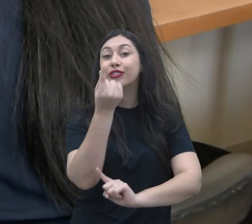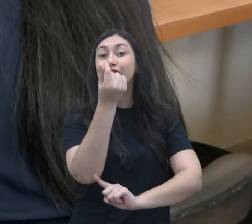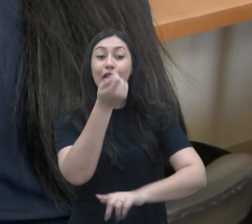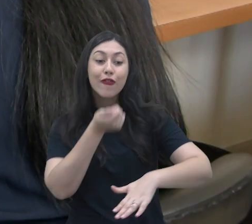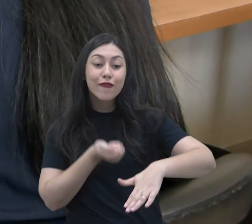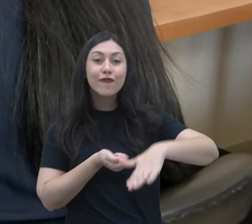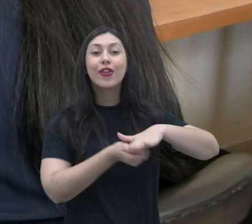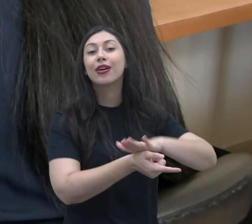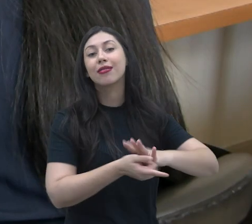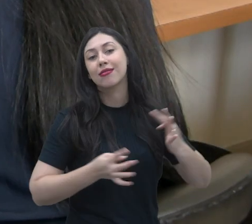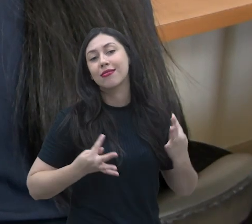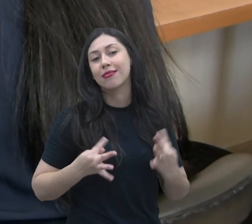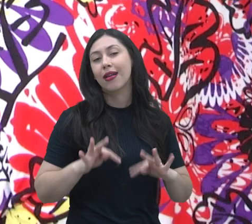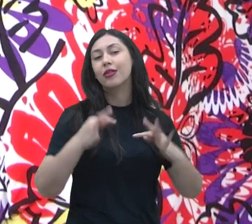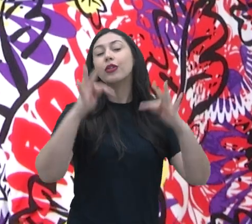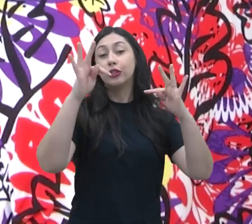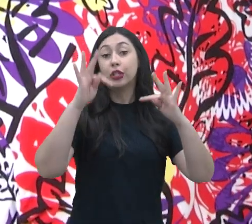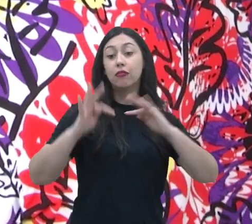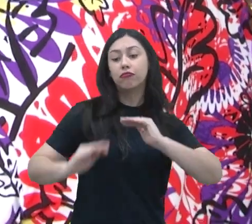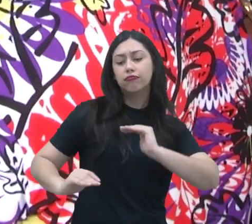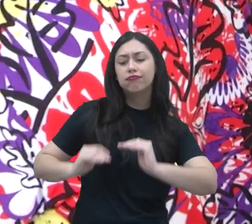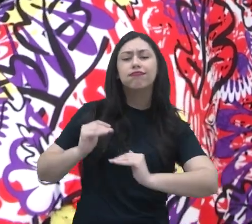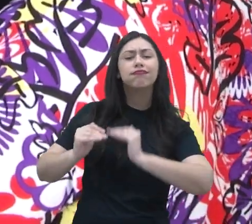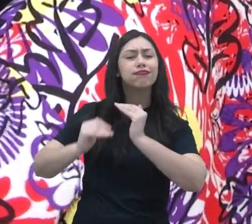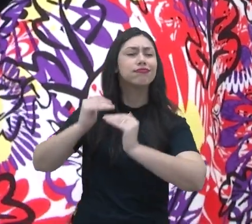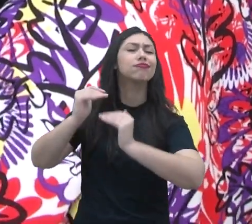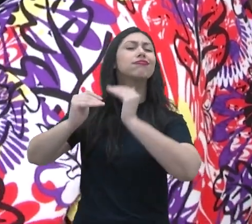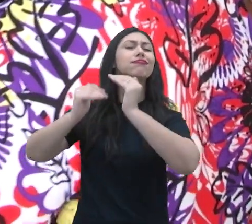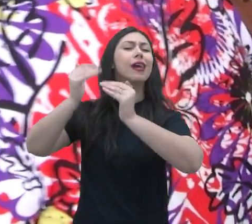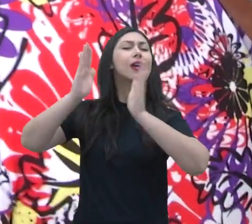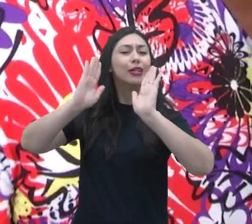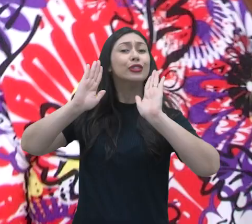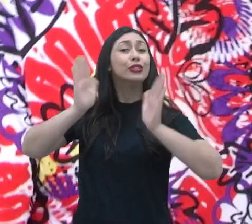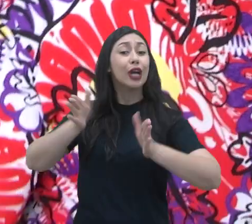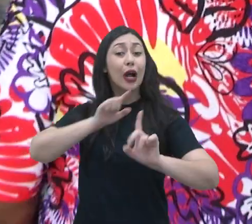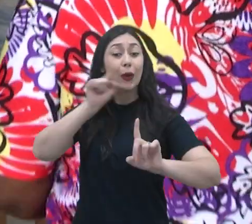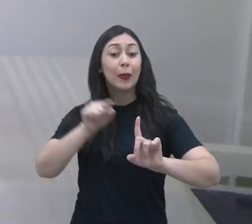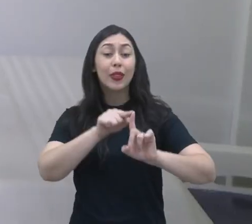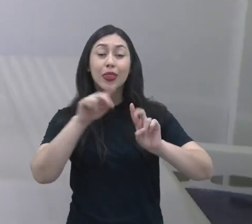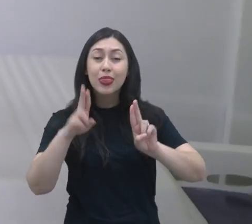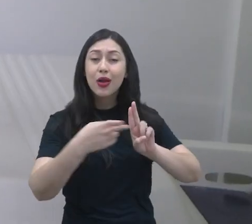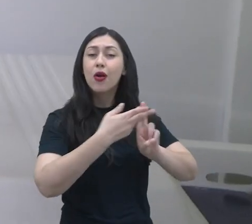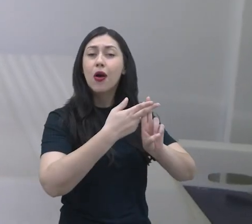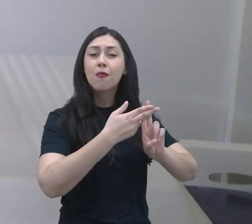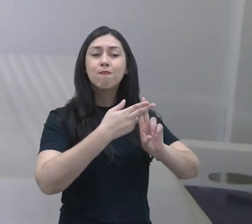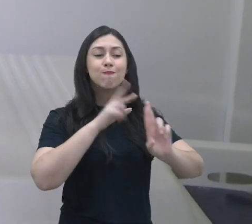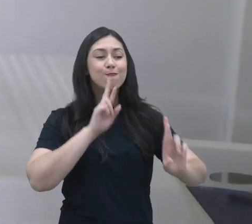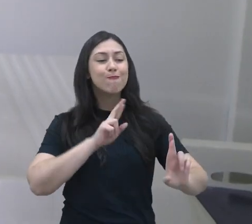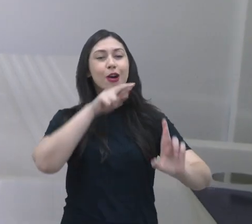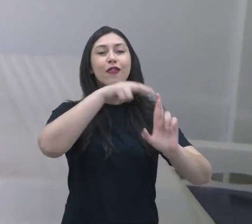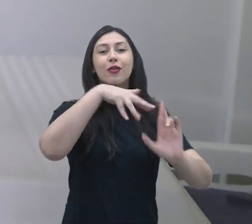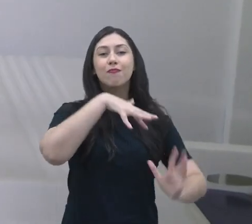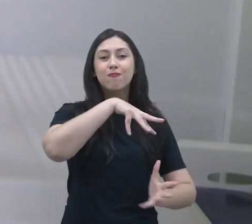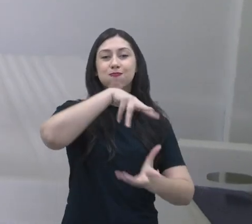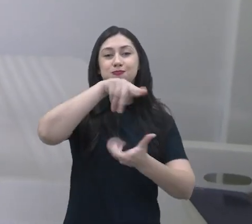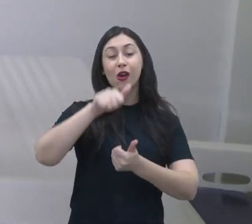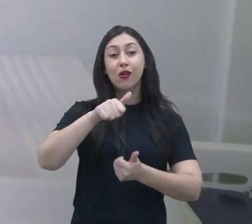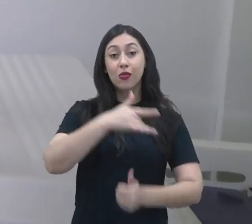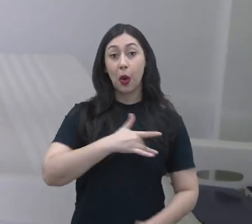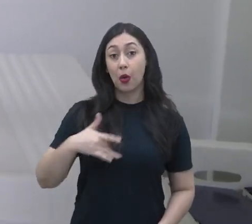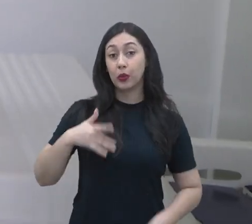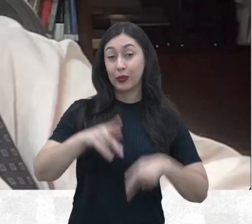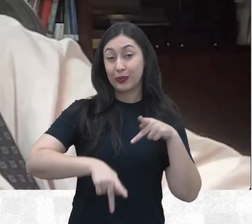é o investimento em tecnologia. Alguns passos já estão sendo dados para que o SUS siga como referência mundial em